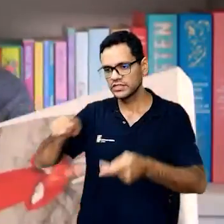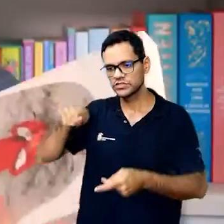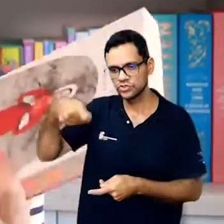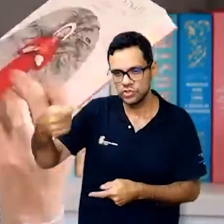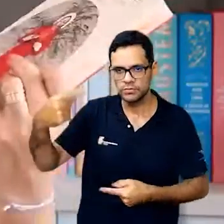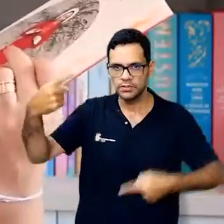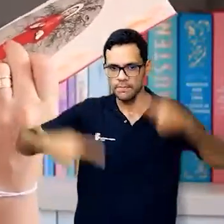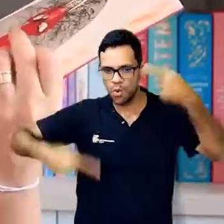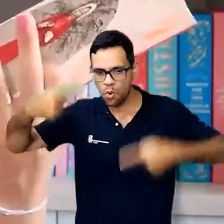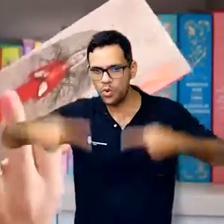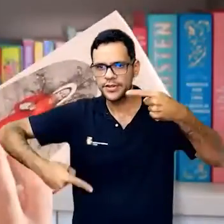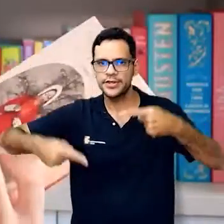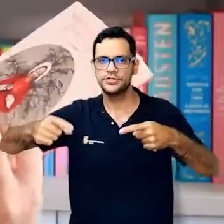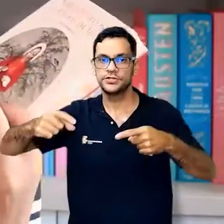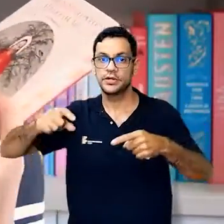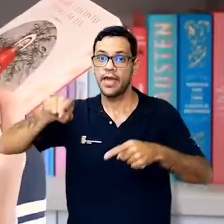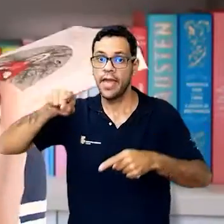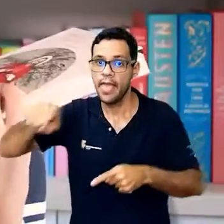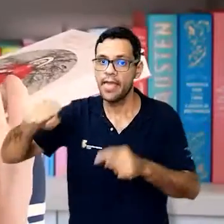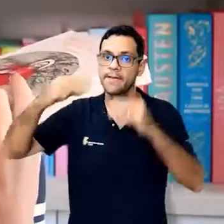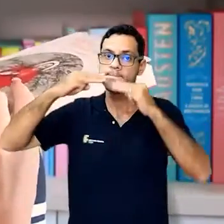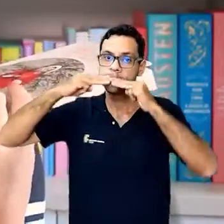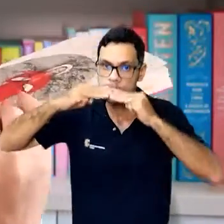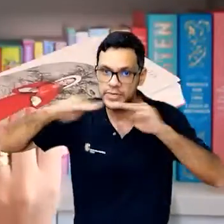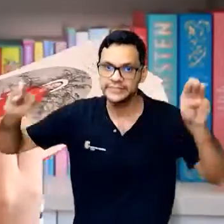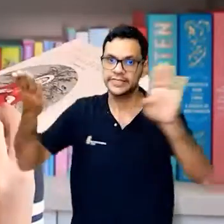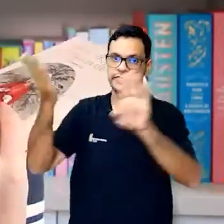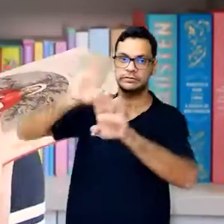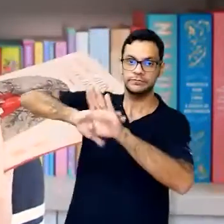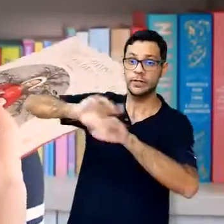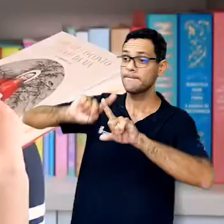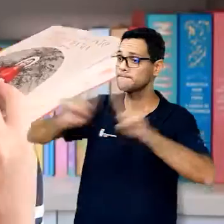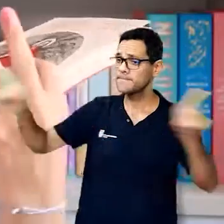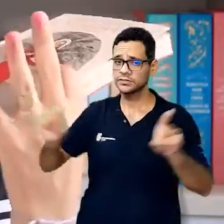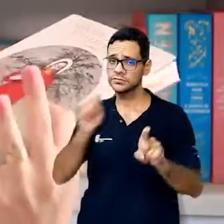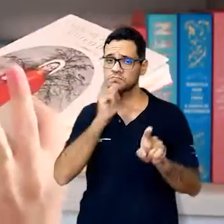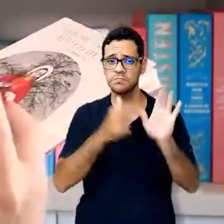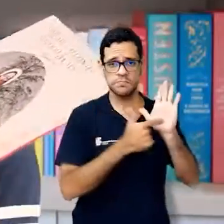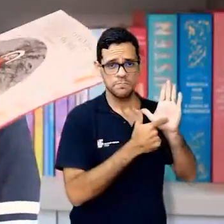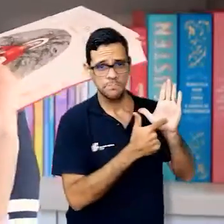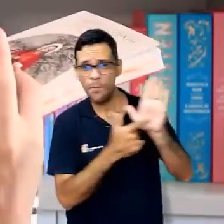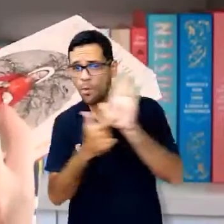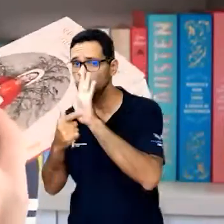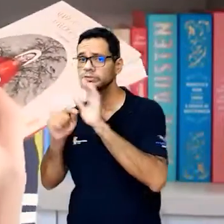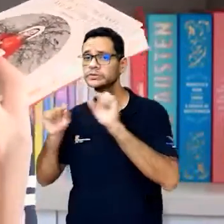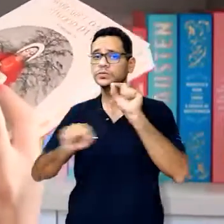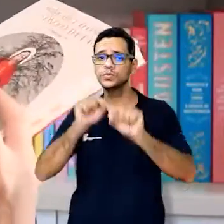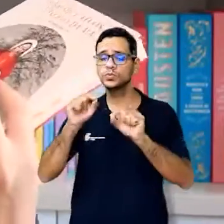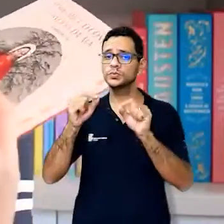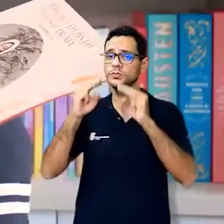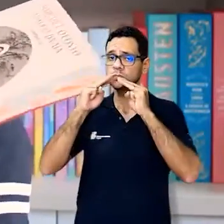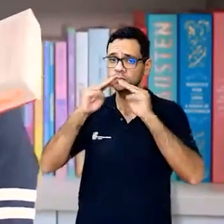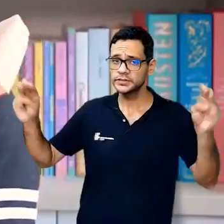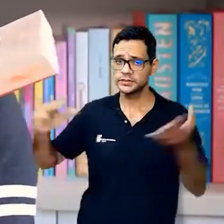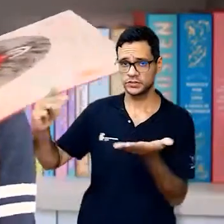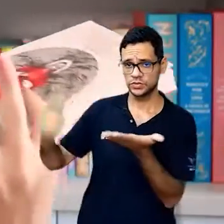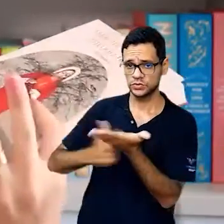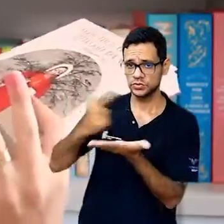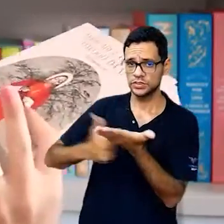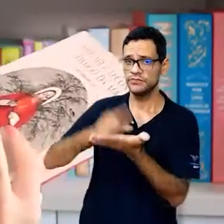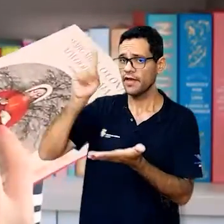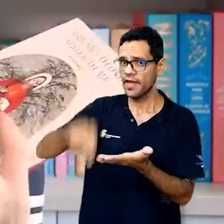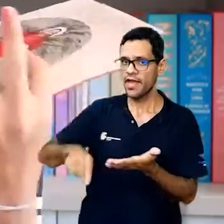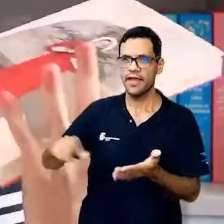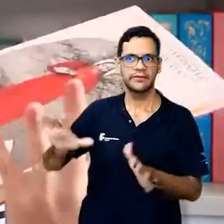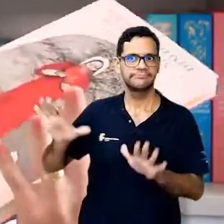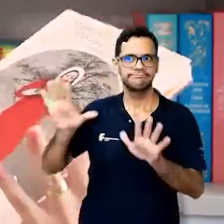referindo aqui, né, em termos de política e tal. Então, traz essa mensagem por trás, mas ele conseguiu exemplificar de uma maneira que, assim, a mensagem